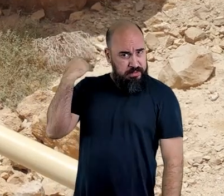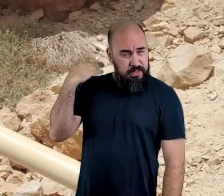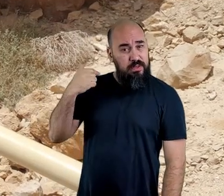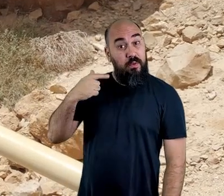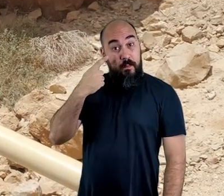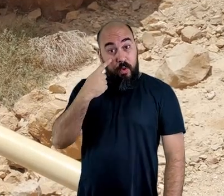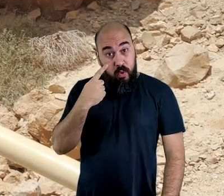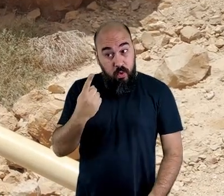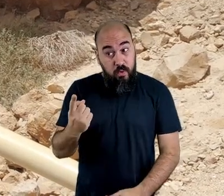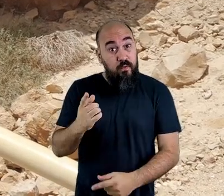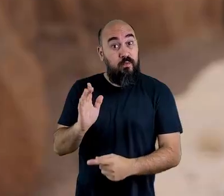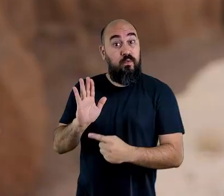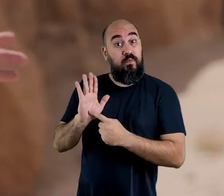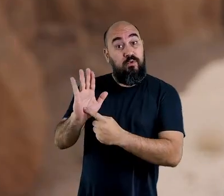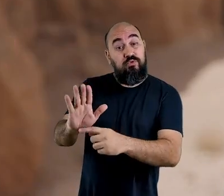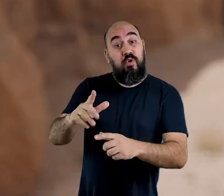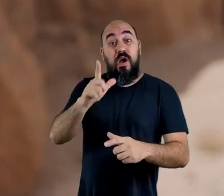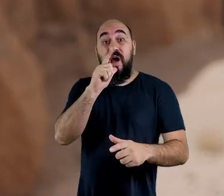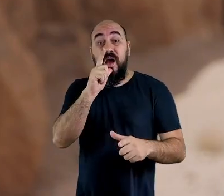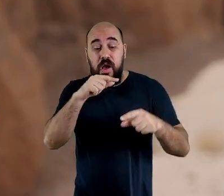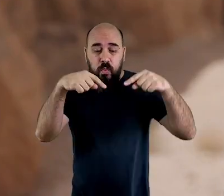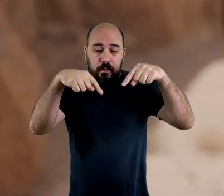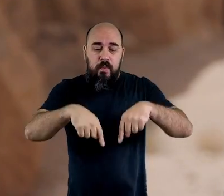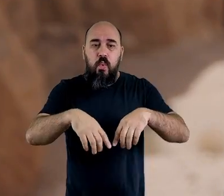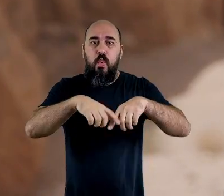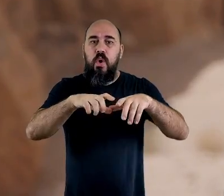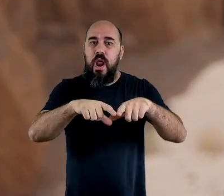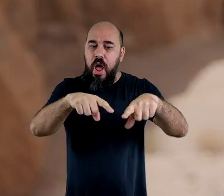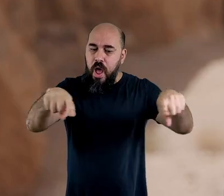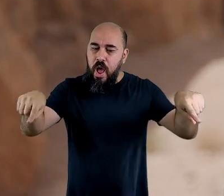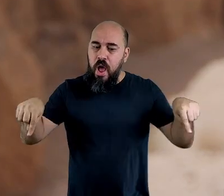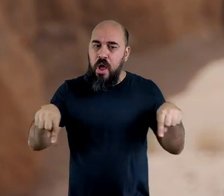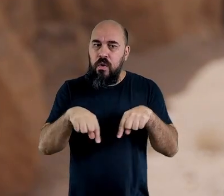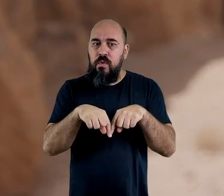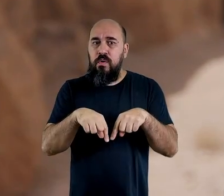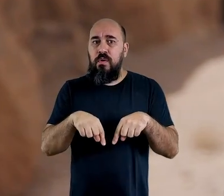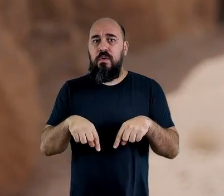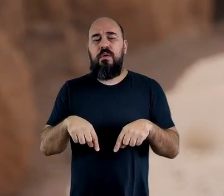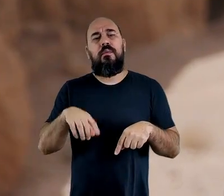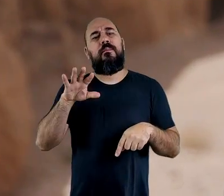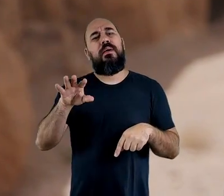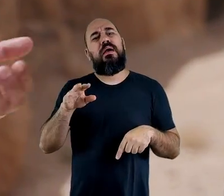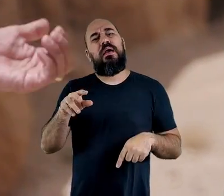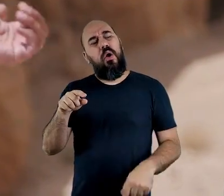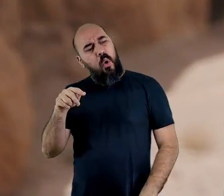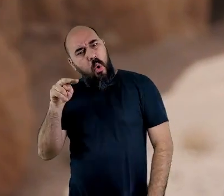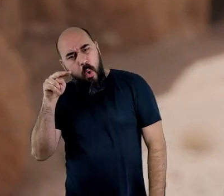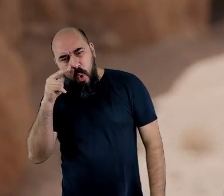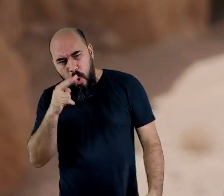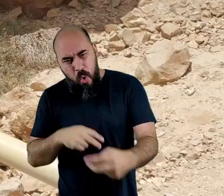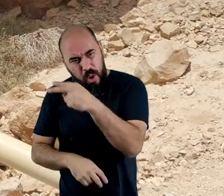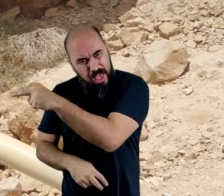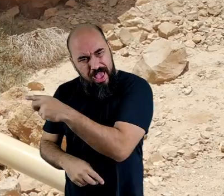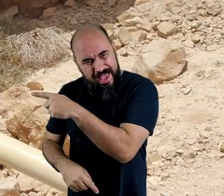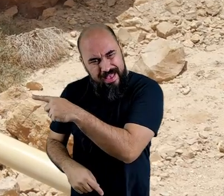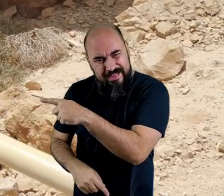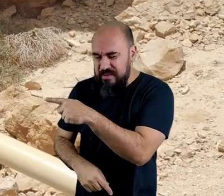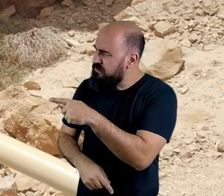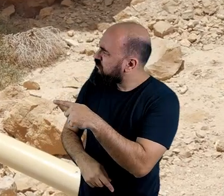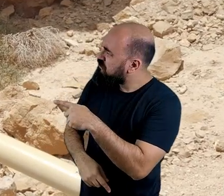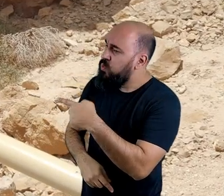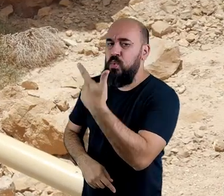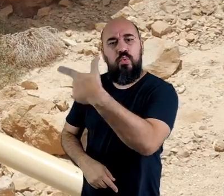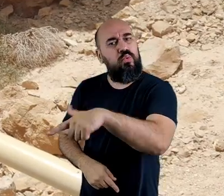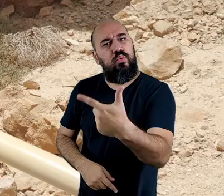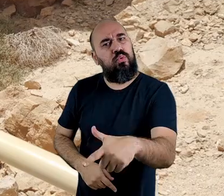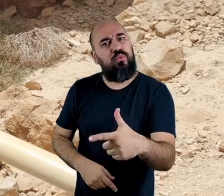E muitas pessoas, quando passam aqui e veem esse buraco, pensam que seria uma cisterna. Mas não pode ser porque você não tem nenhum reboco. Se você colocar